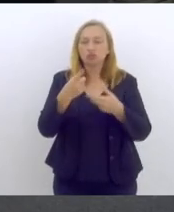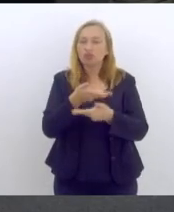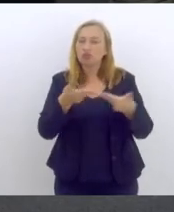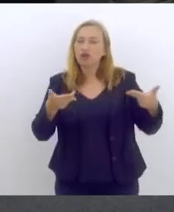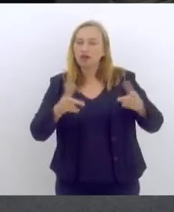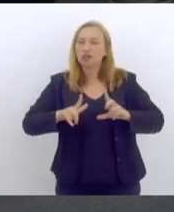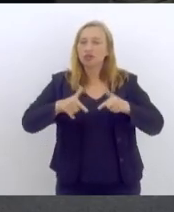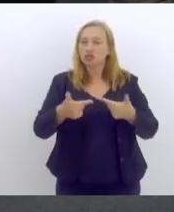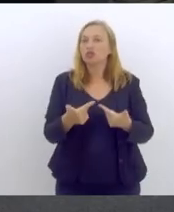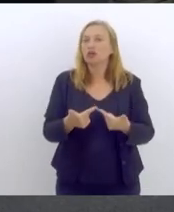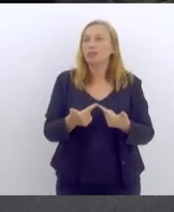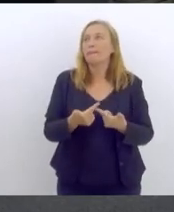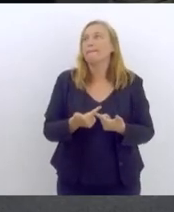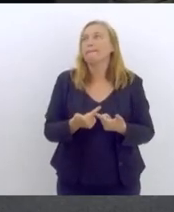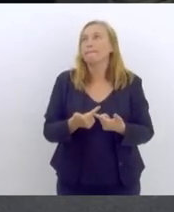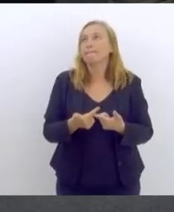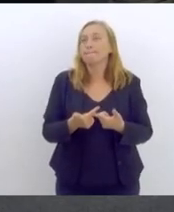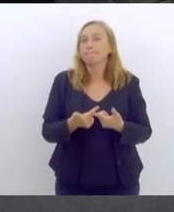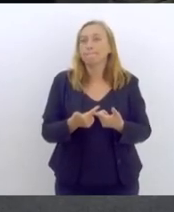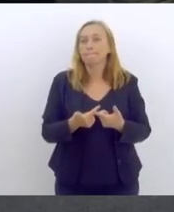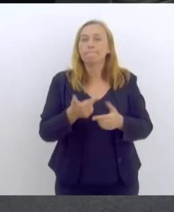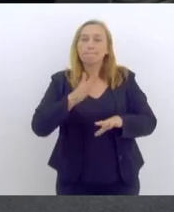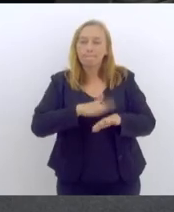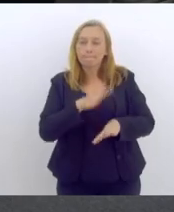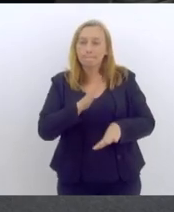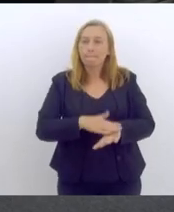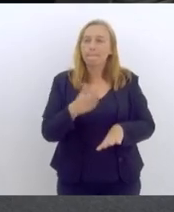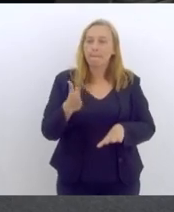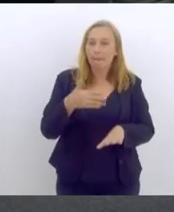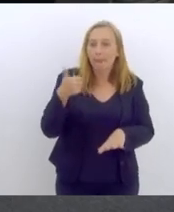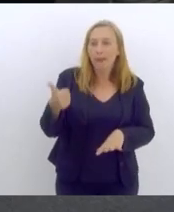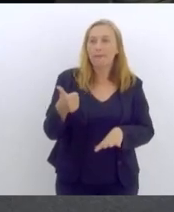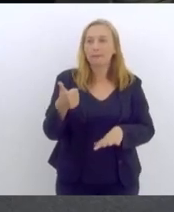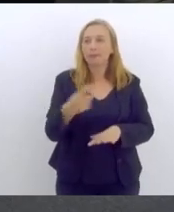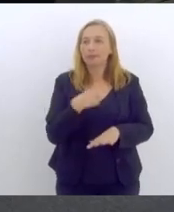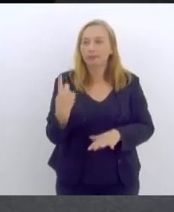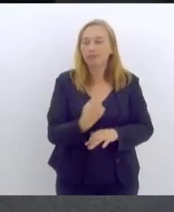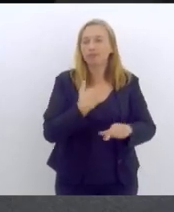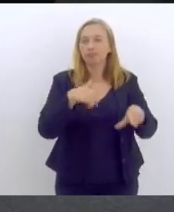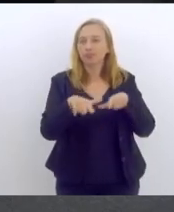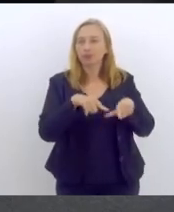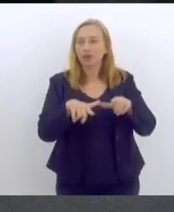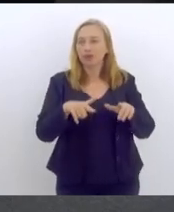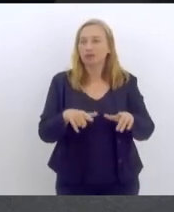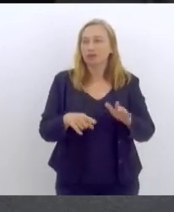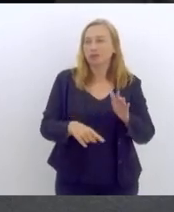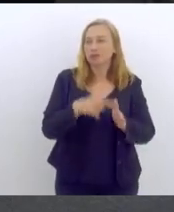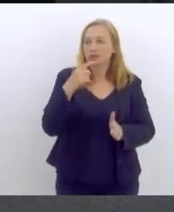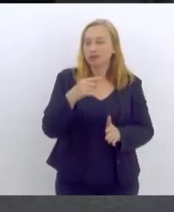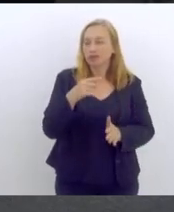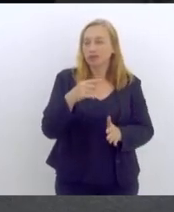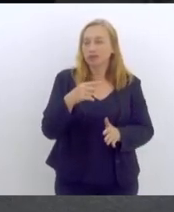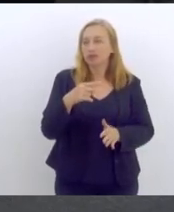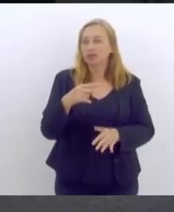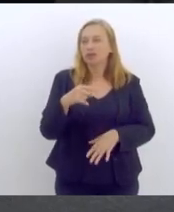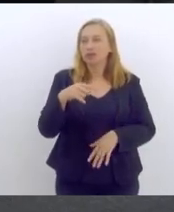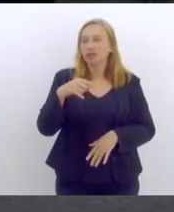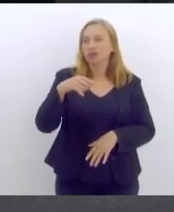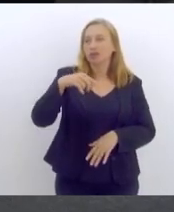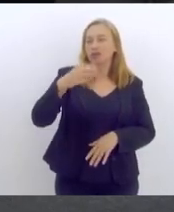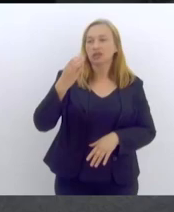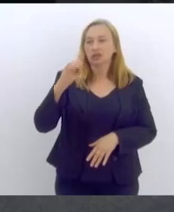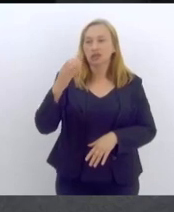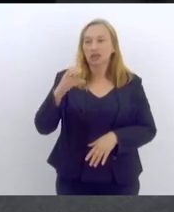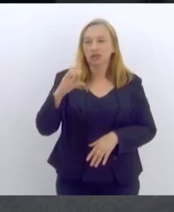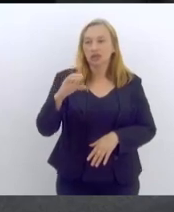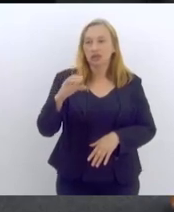para trazer cada vez mais melhorias para a nossa cidade. Uma delas é o Niterói Presente, onde, muito